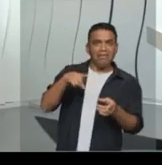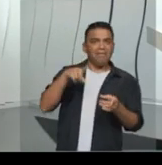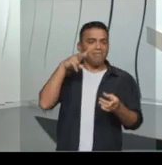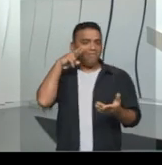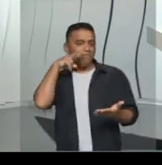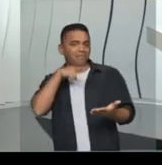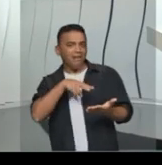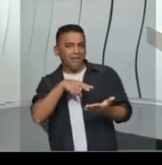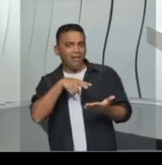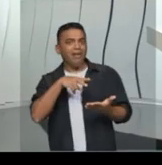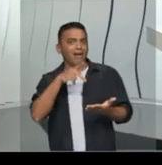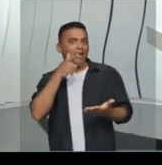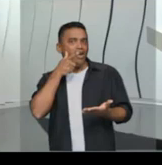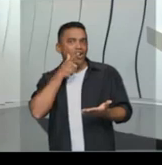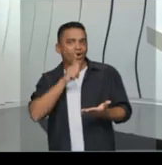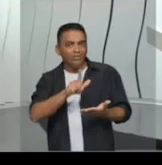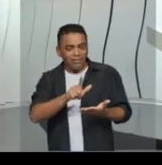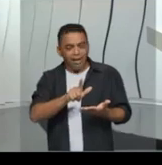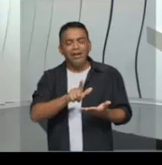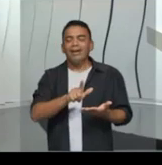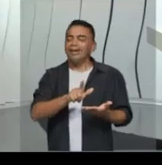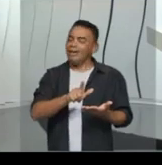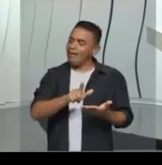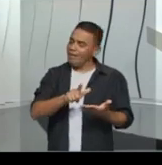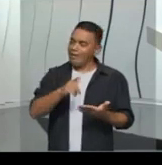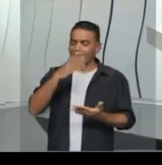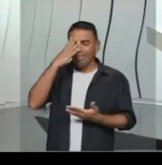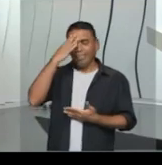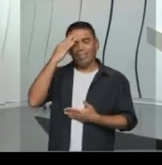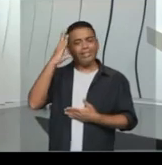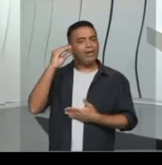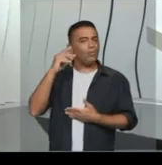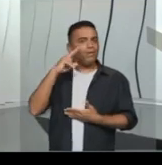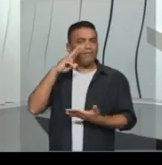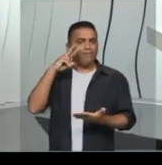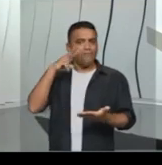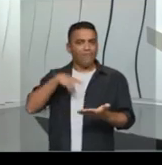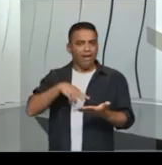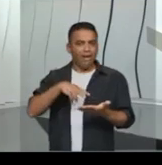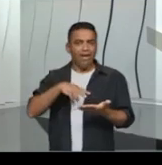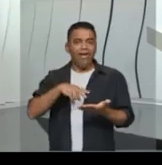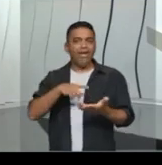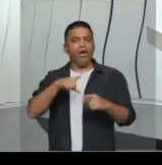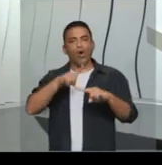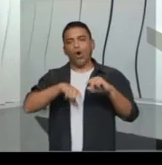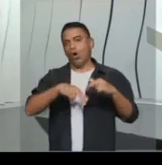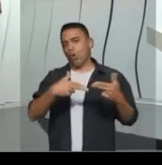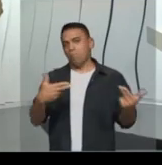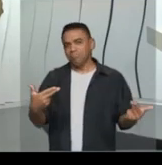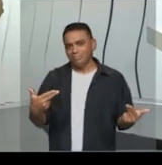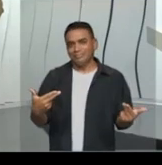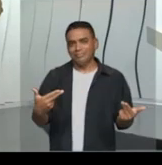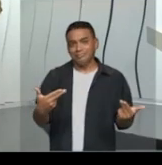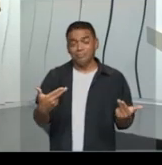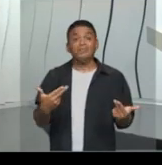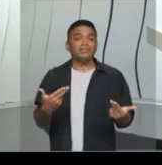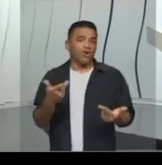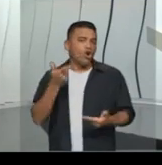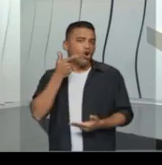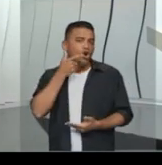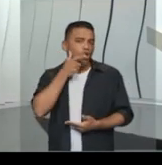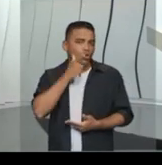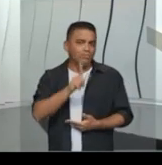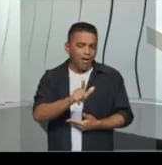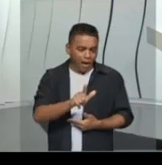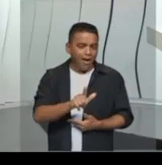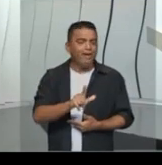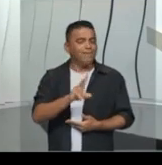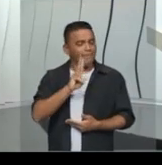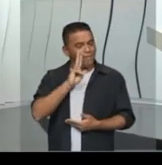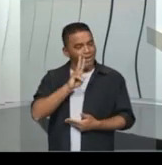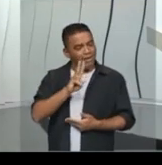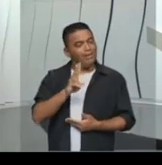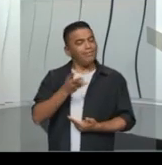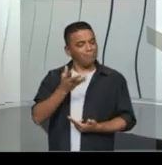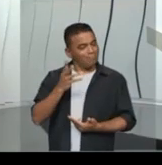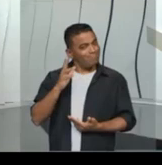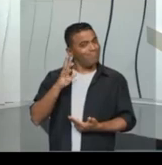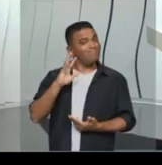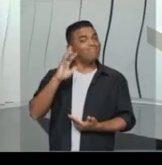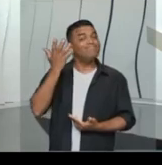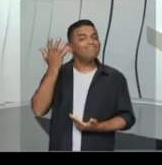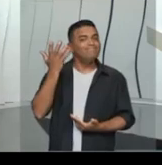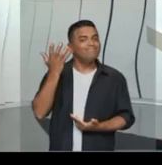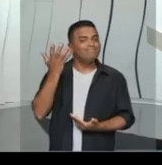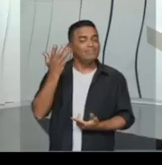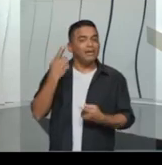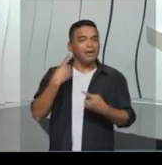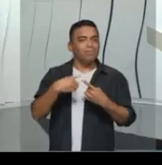observadores conseguem ver aquela superfície. É assim que nós conseguimos ver as coisas, somente